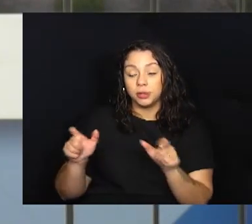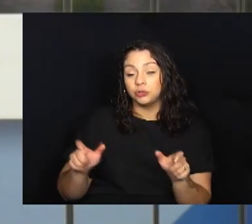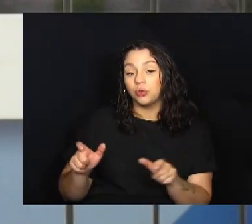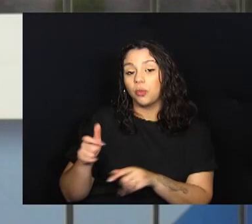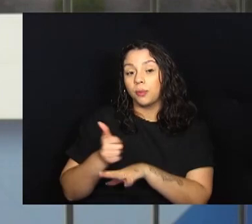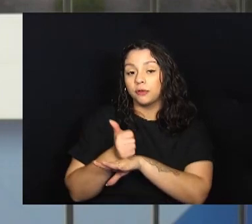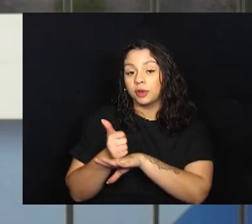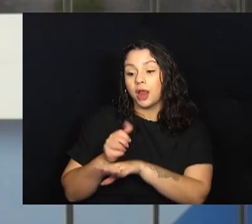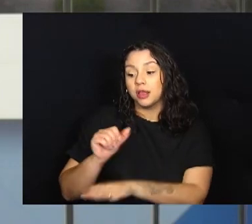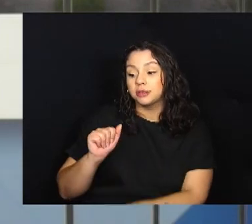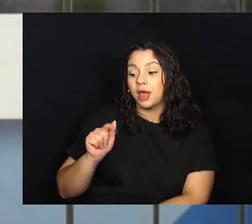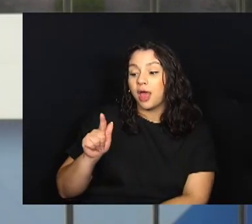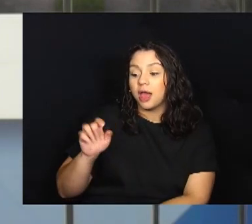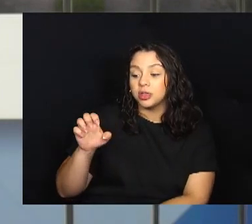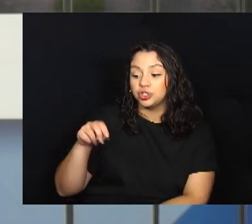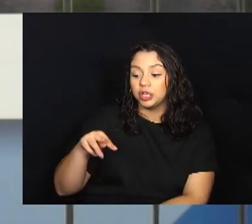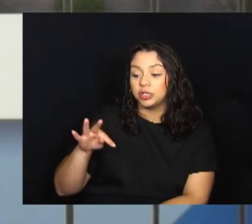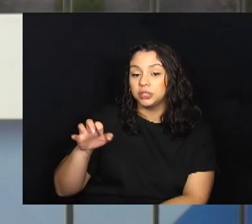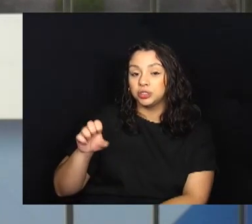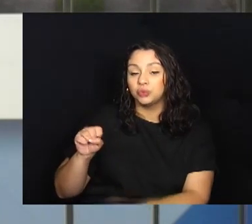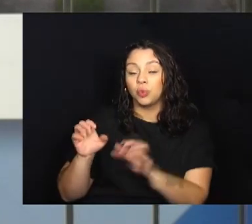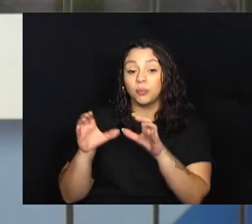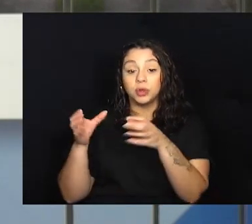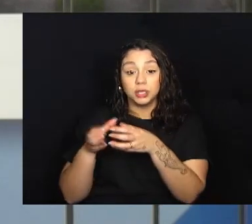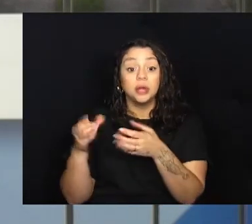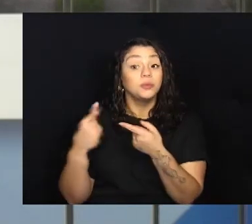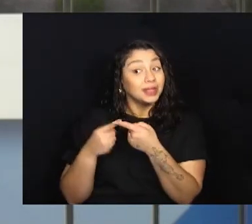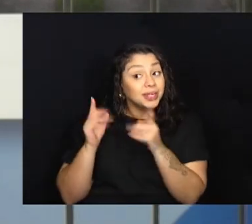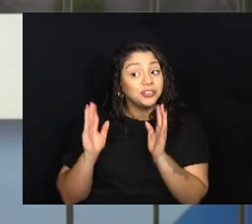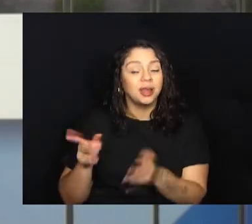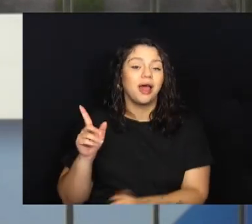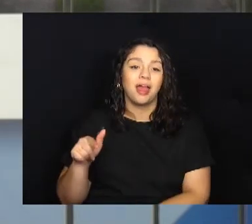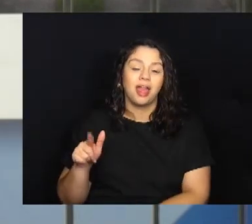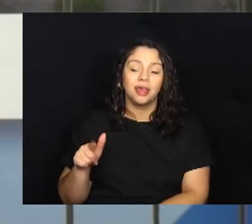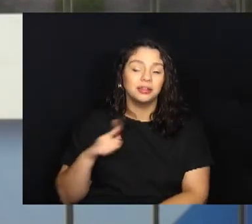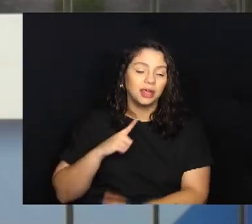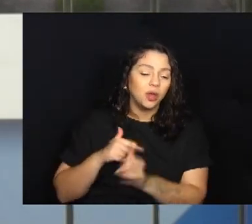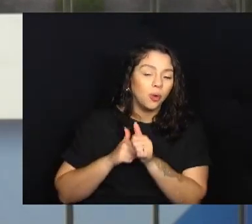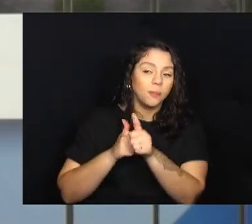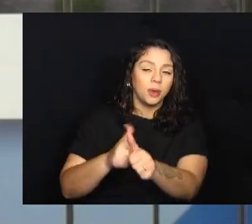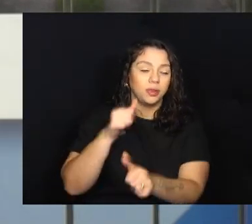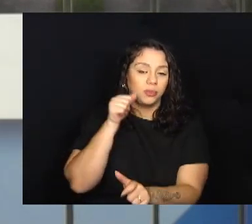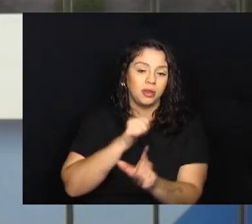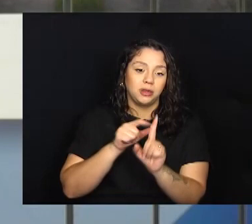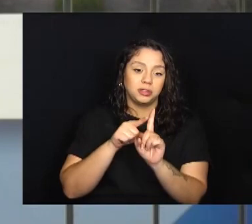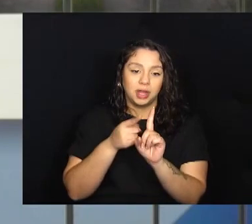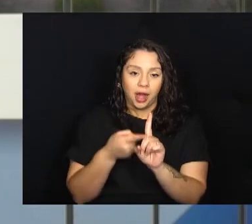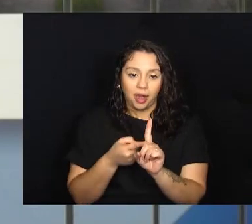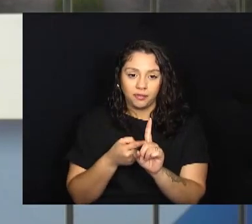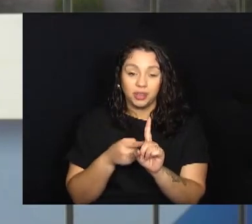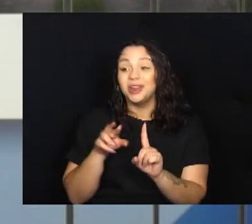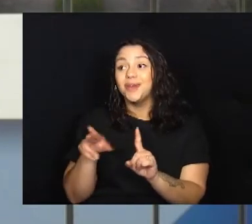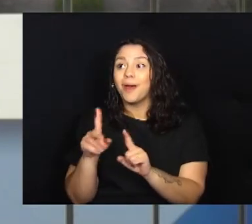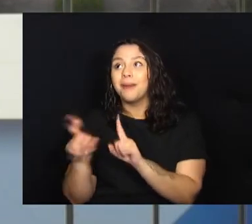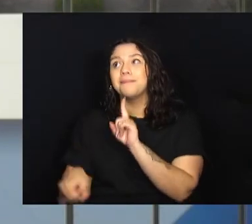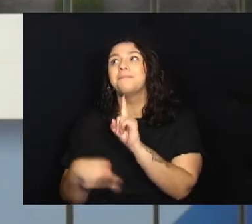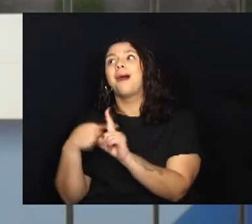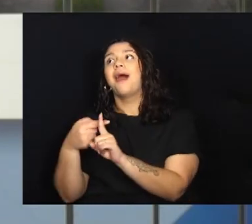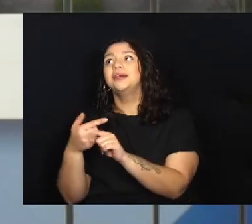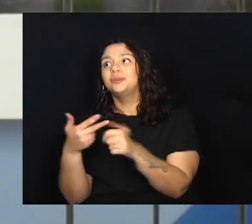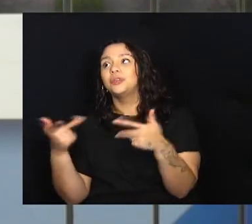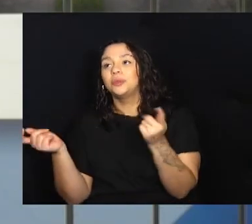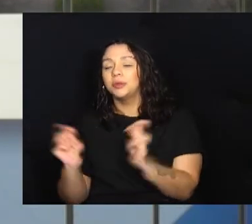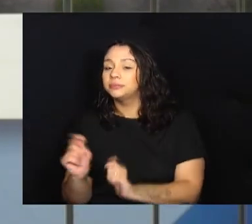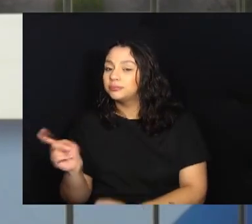assistência, já fazem o processo educativo. Então, não é adicionar uma competência a